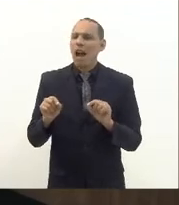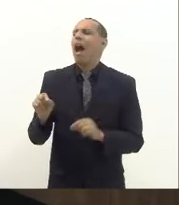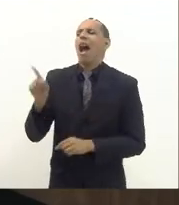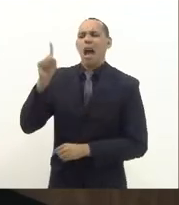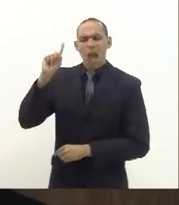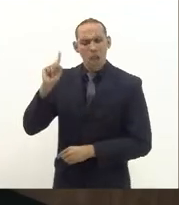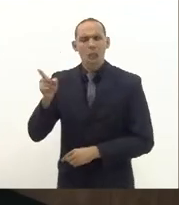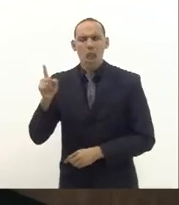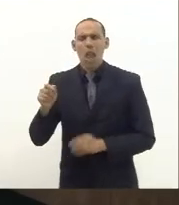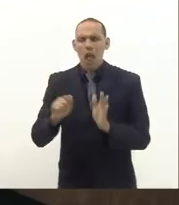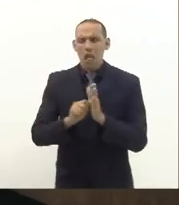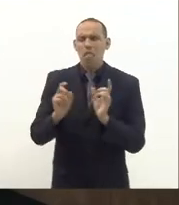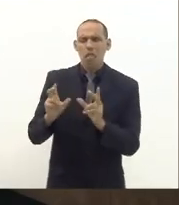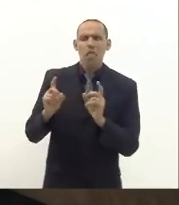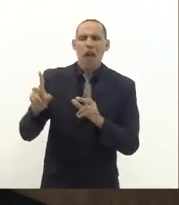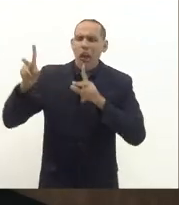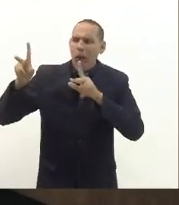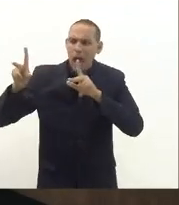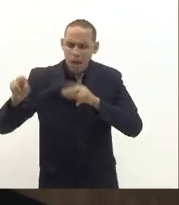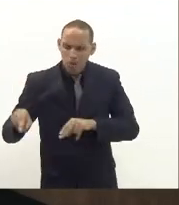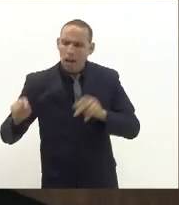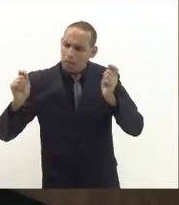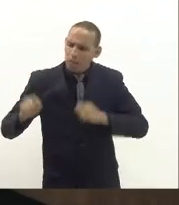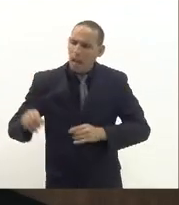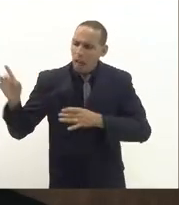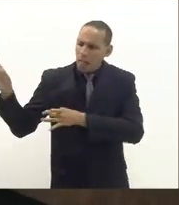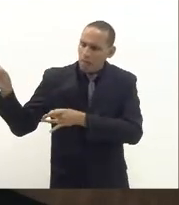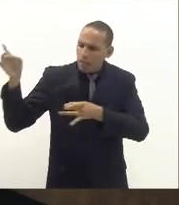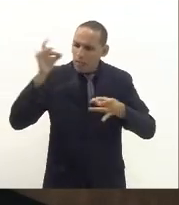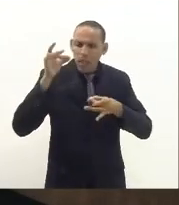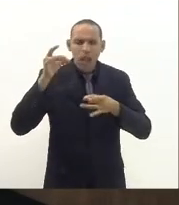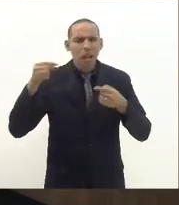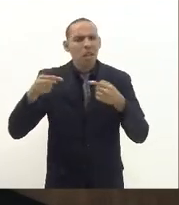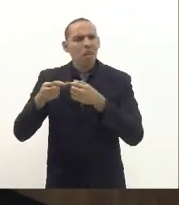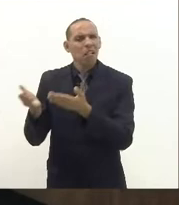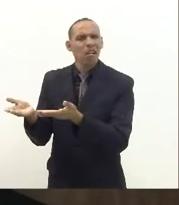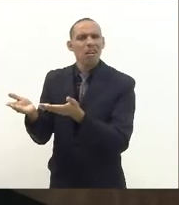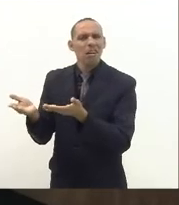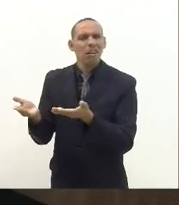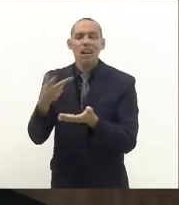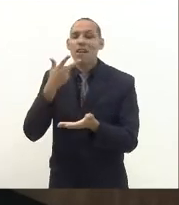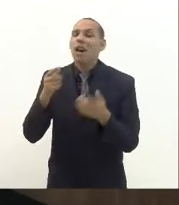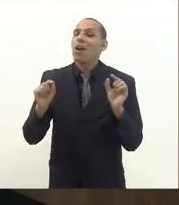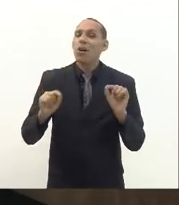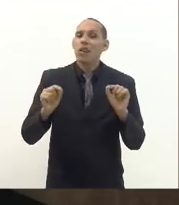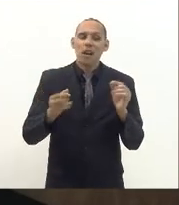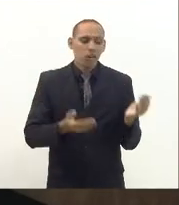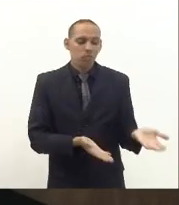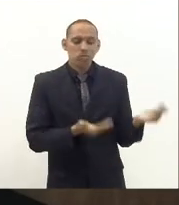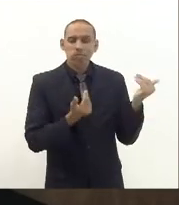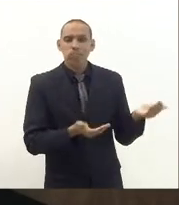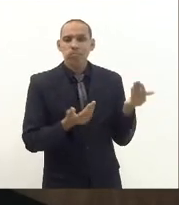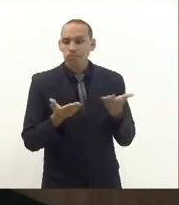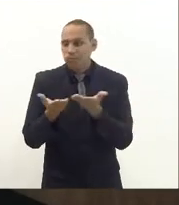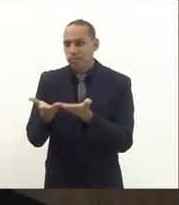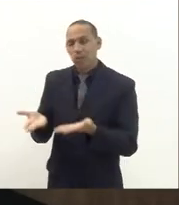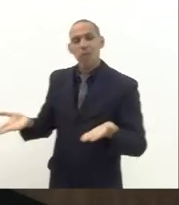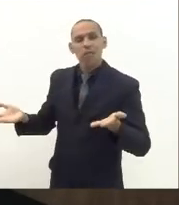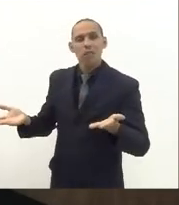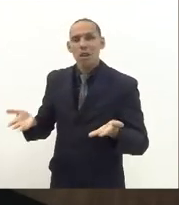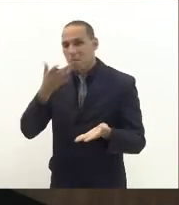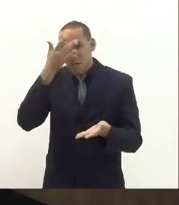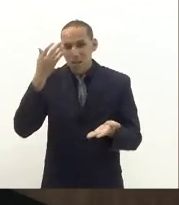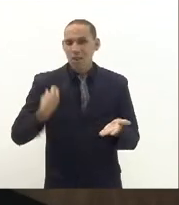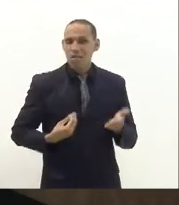traficante diz muito Deputado a Mônica Francisco sobre qual é o lugar que a nossa juventude que os nossos moradores